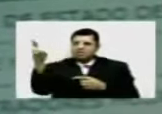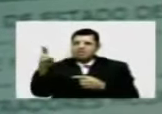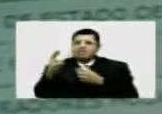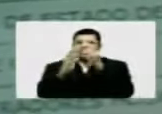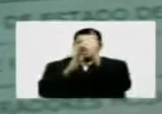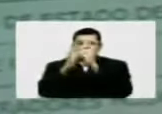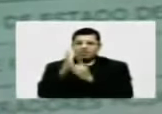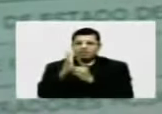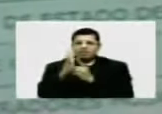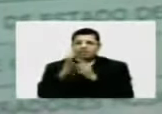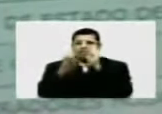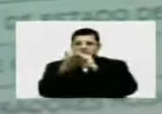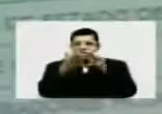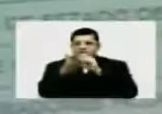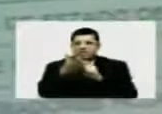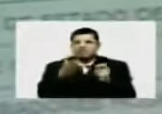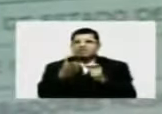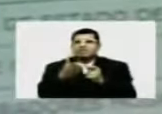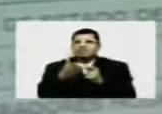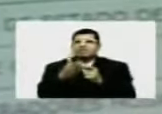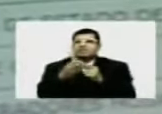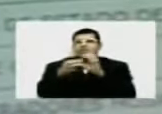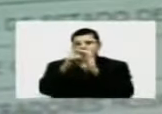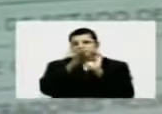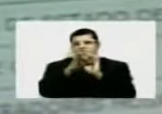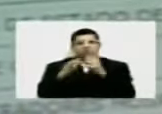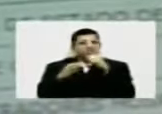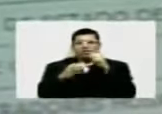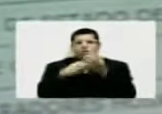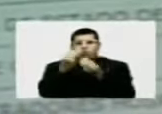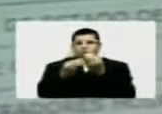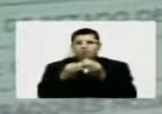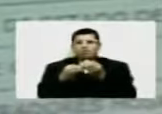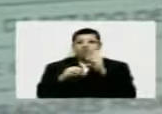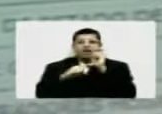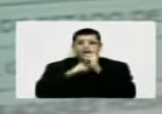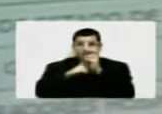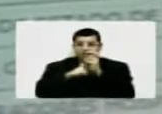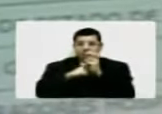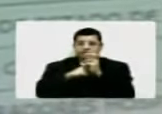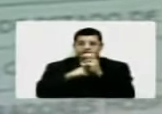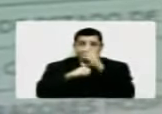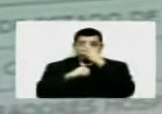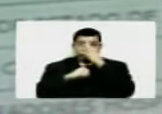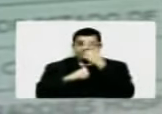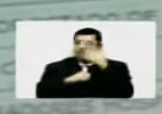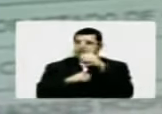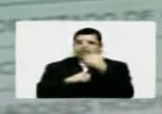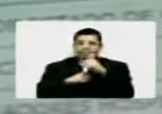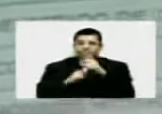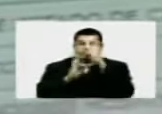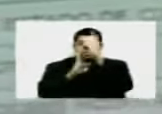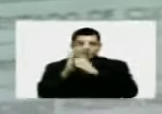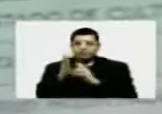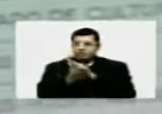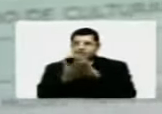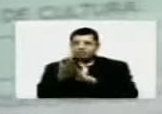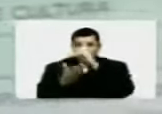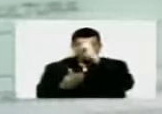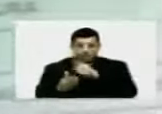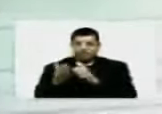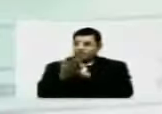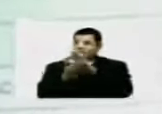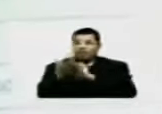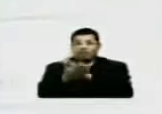reais de dívida escrita na dívida ativa da União. A Assembleia Legislativa não tem o direito de